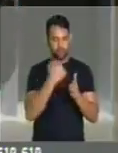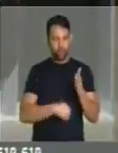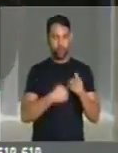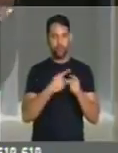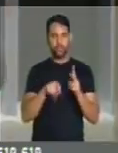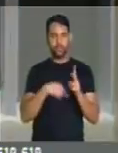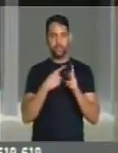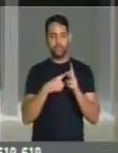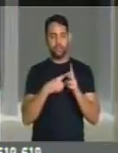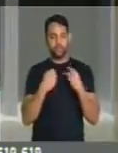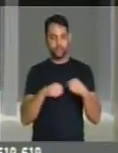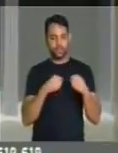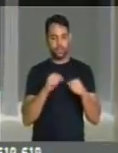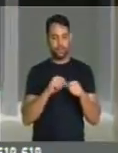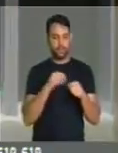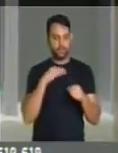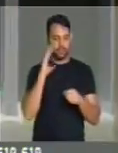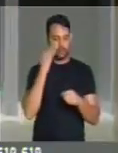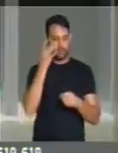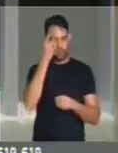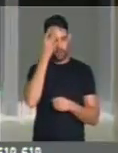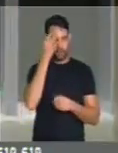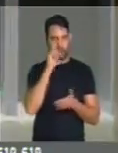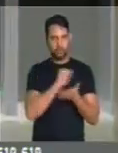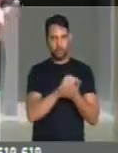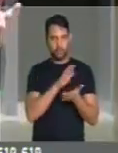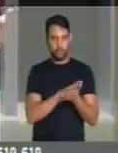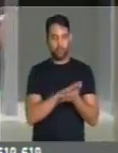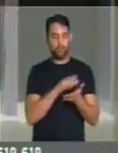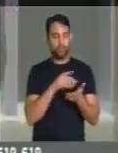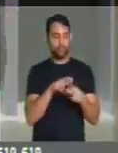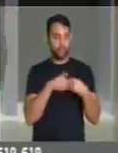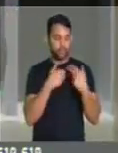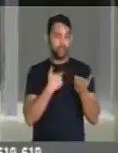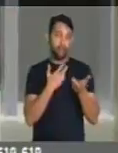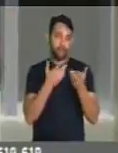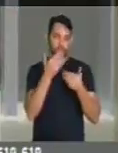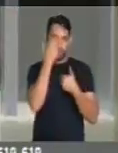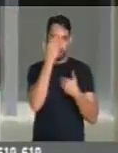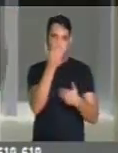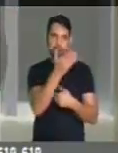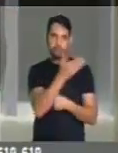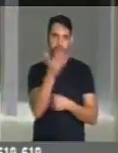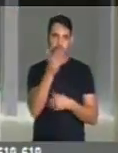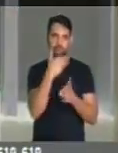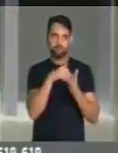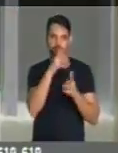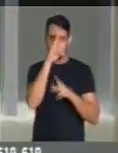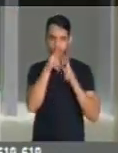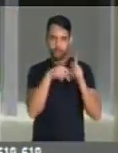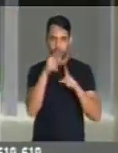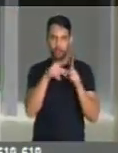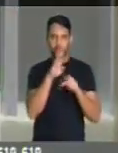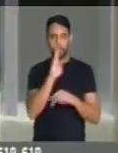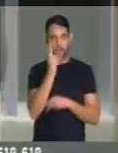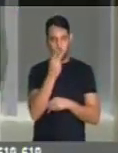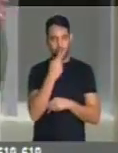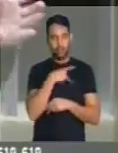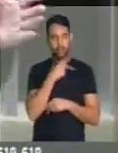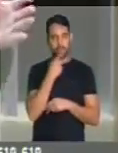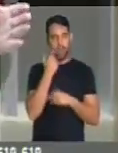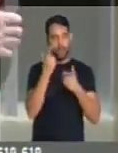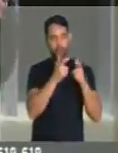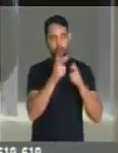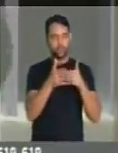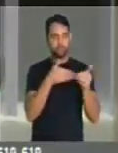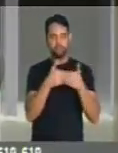sem precisar entender uma lógica só da multa. Por isso, eu quero agradecer e dizer aos belo-horizontinos que aonde